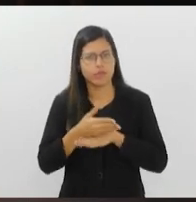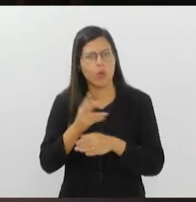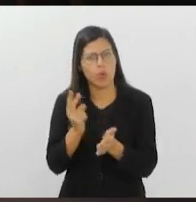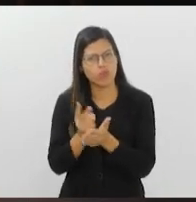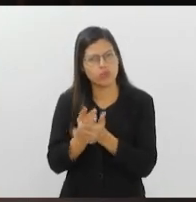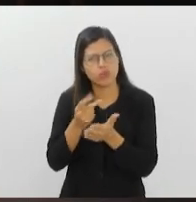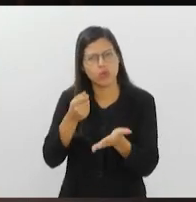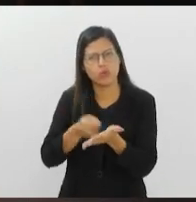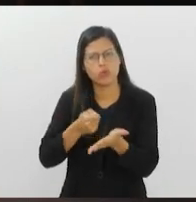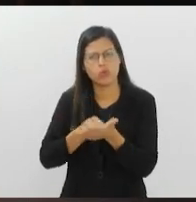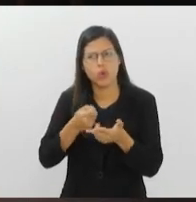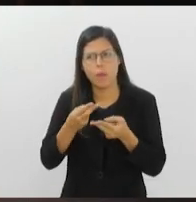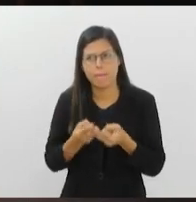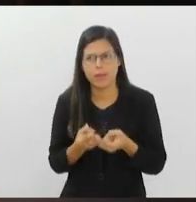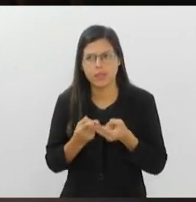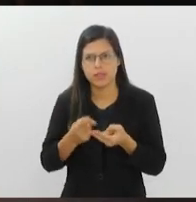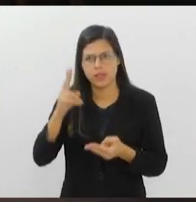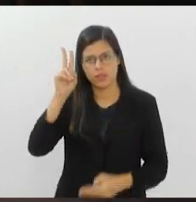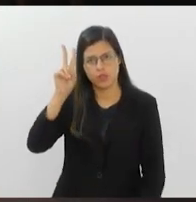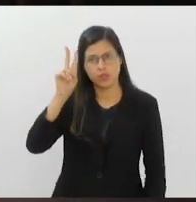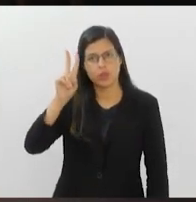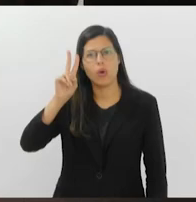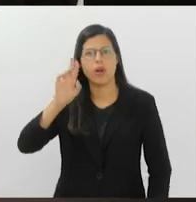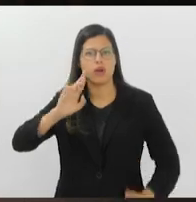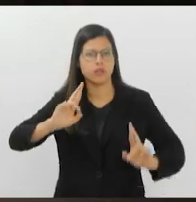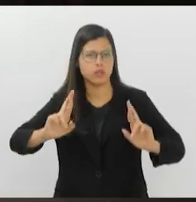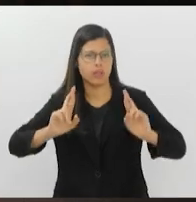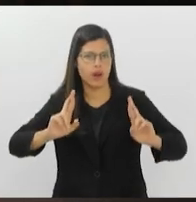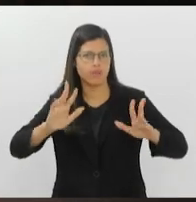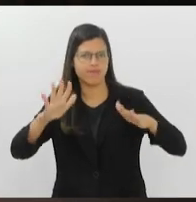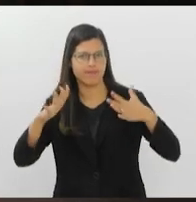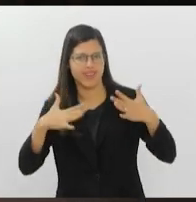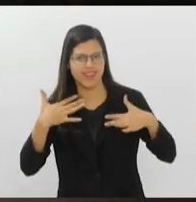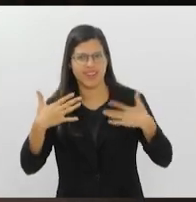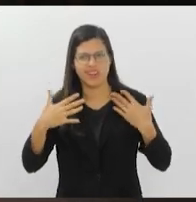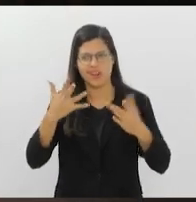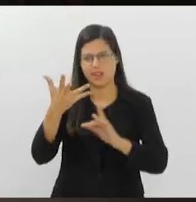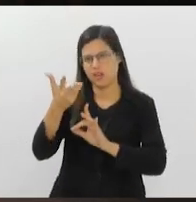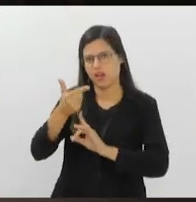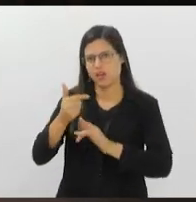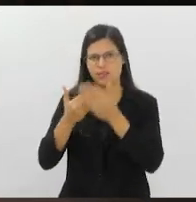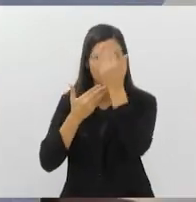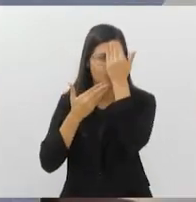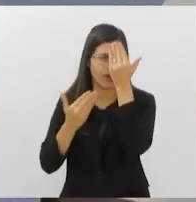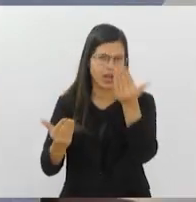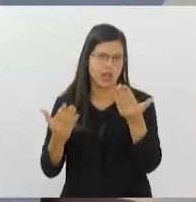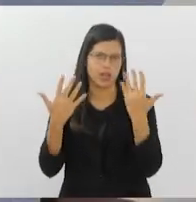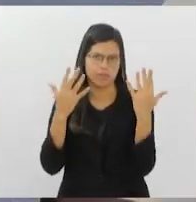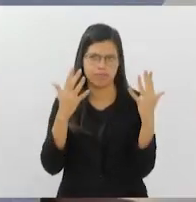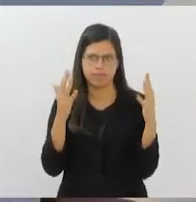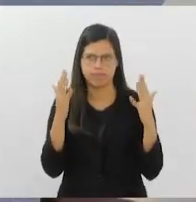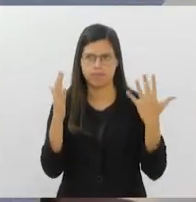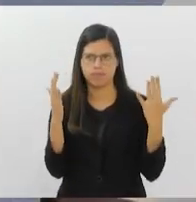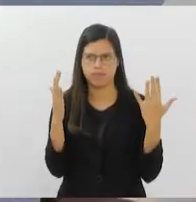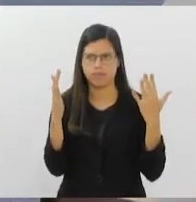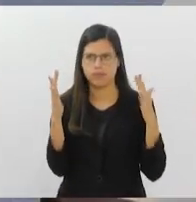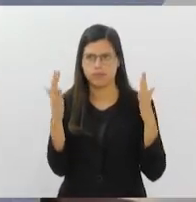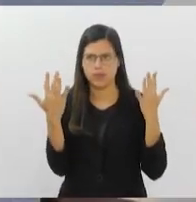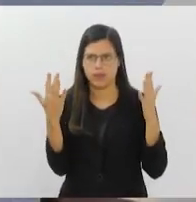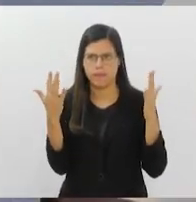com paciência histórica, esperança, alegria e arte. Muito obrigado.